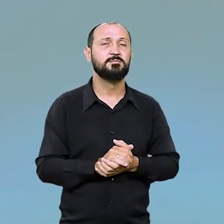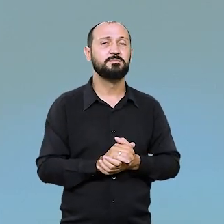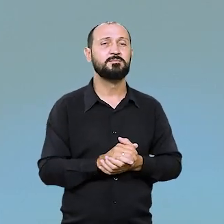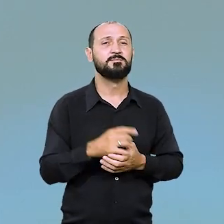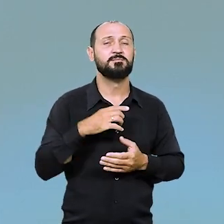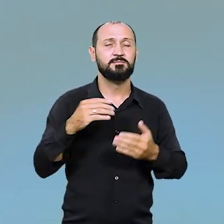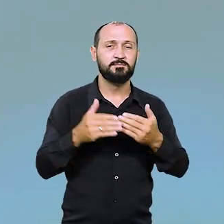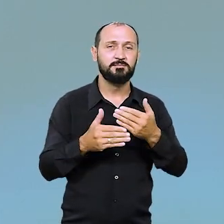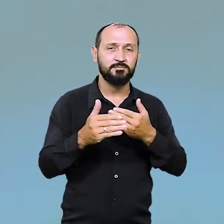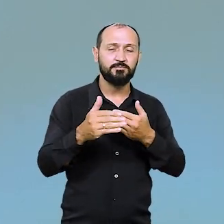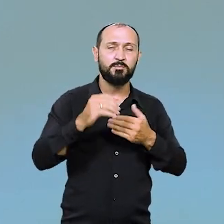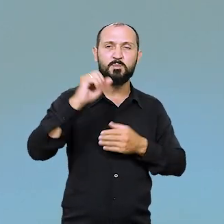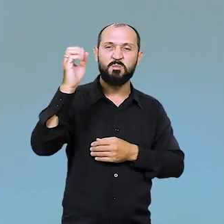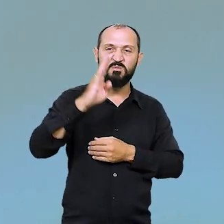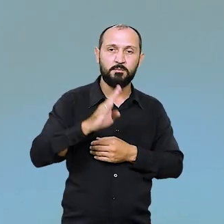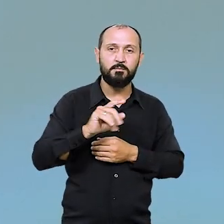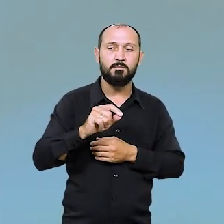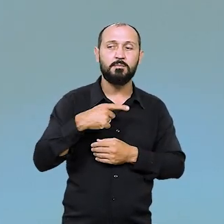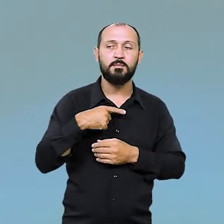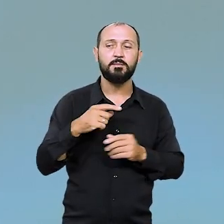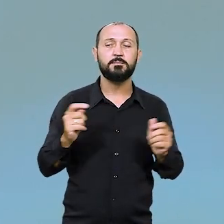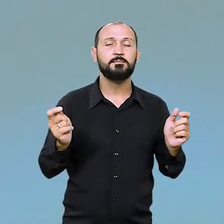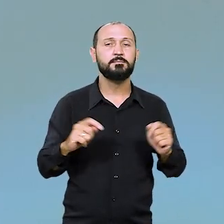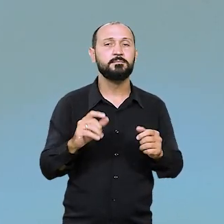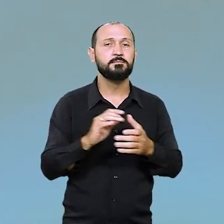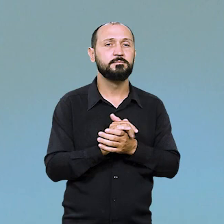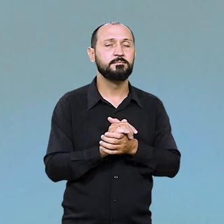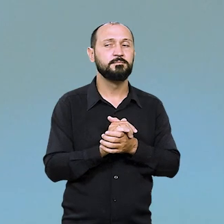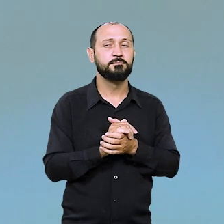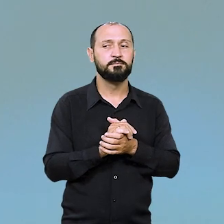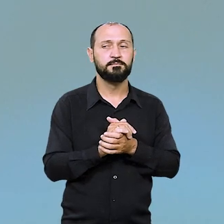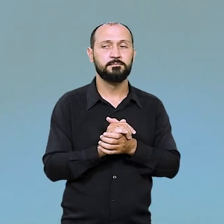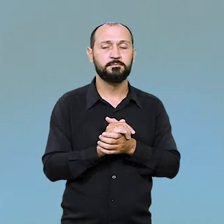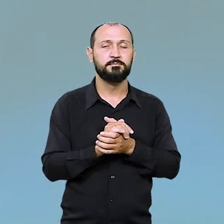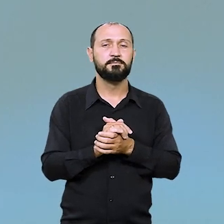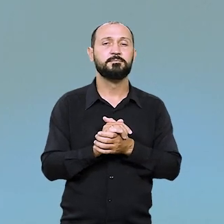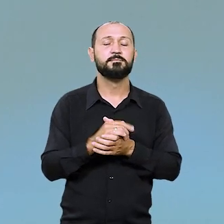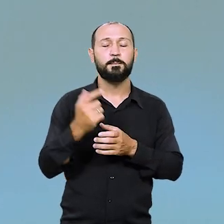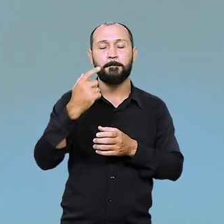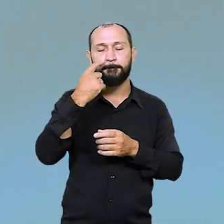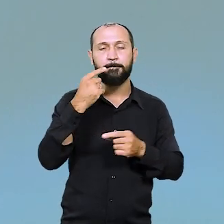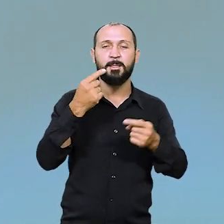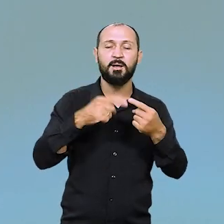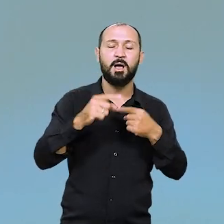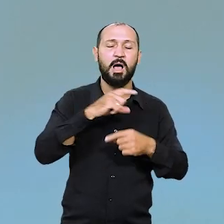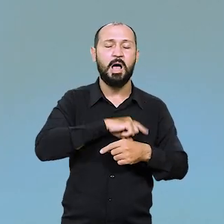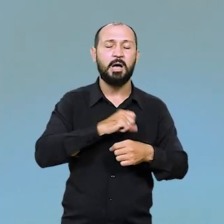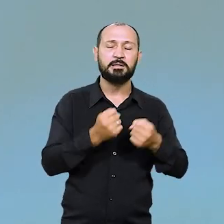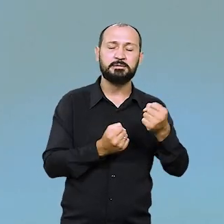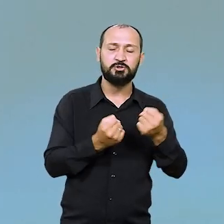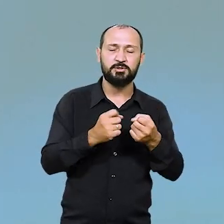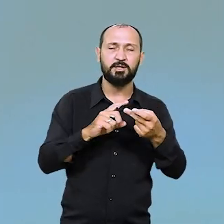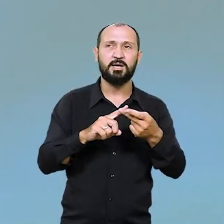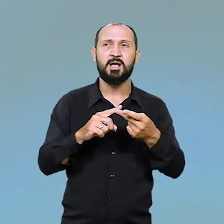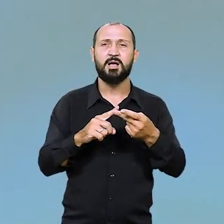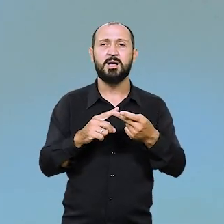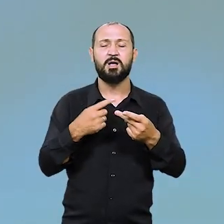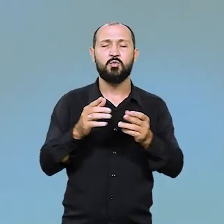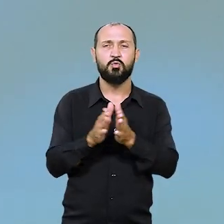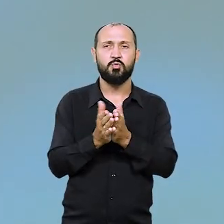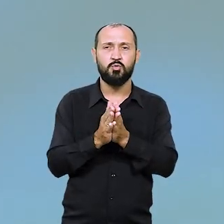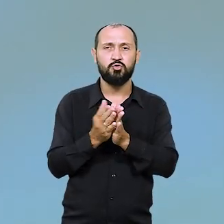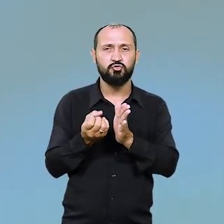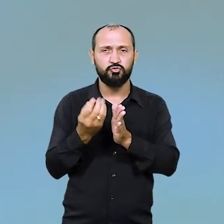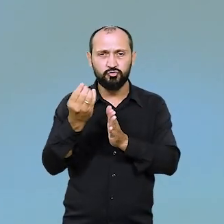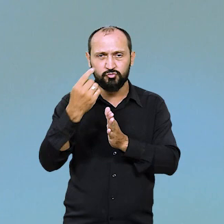Civil em vigência no Brasil que possibilita ao juiz da execução suspender a CNH, suspender o passaporte